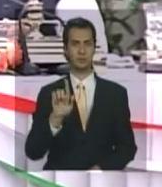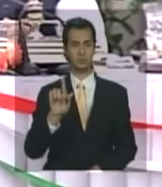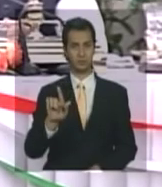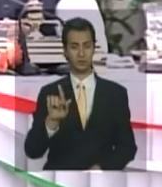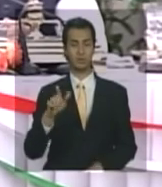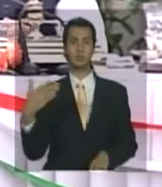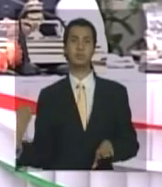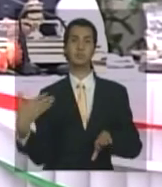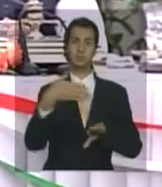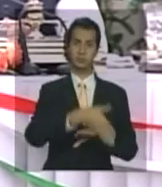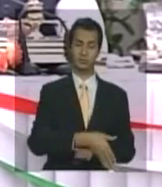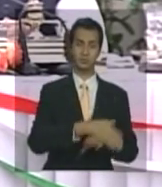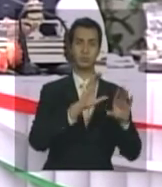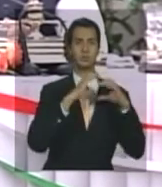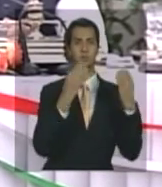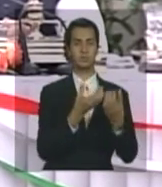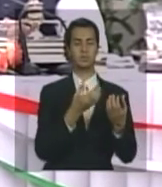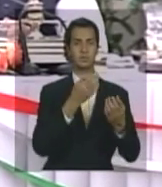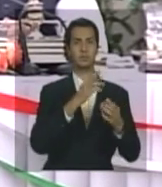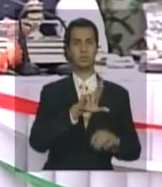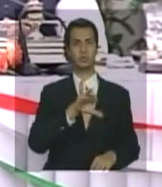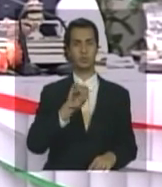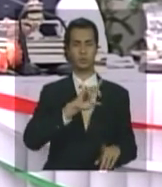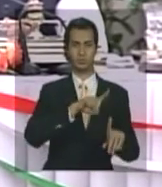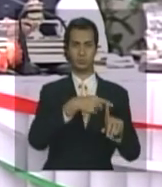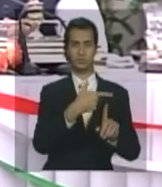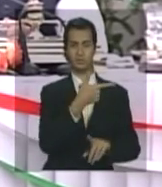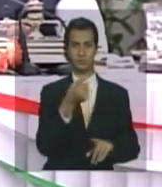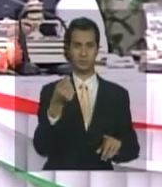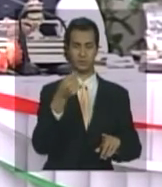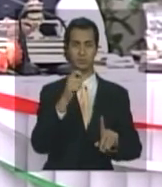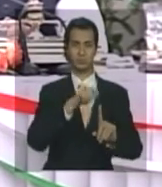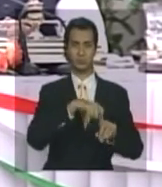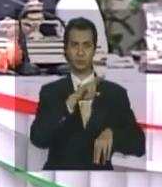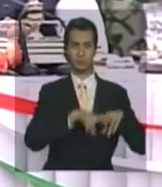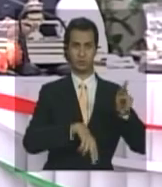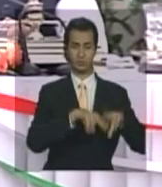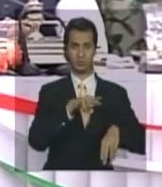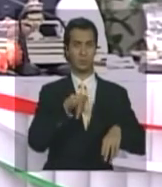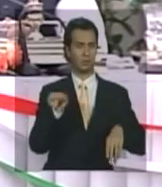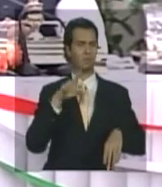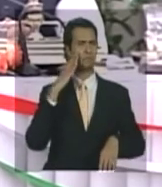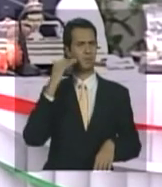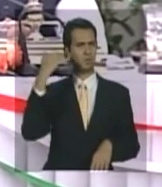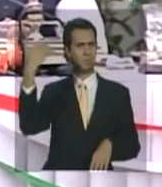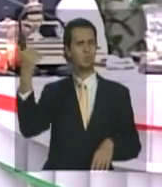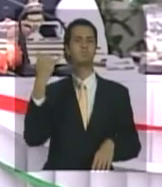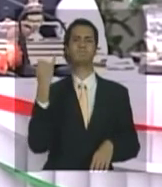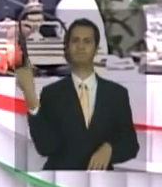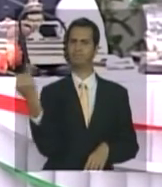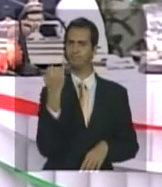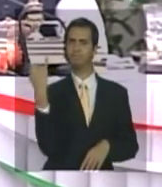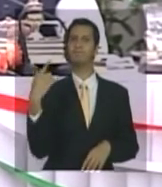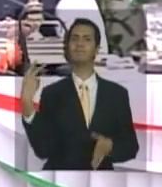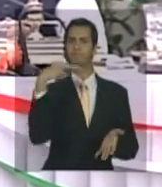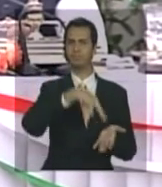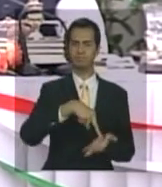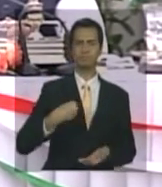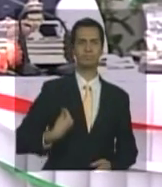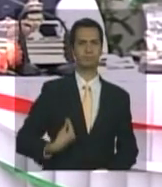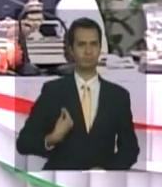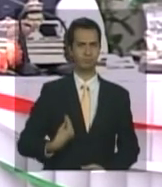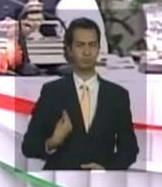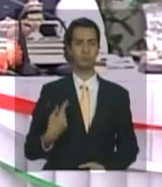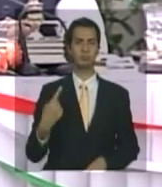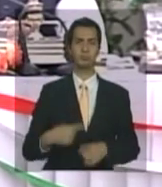respeitada, como o primeiro-ministro Singh, no evento em junho no Brasil, será muito importante para